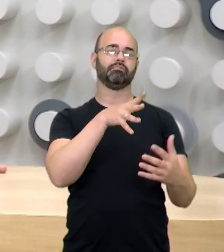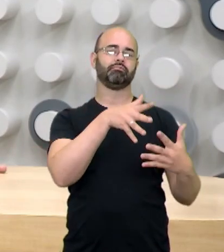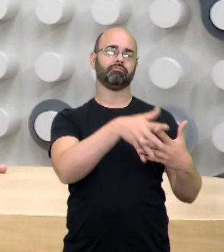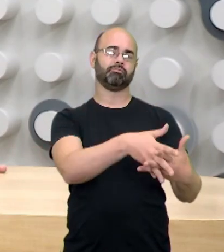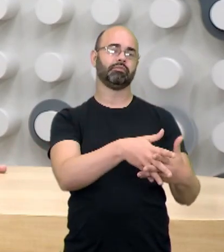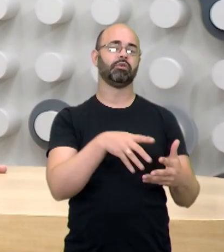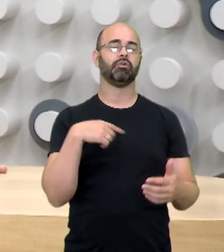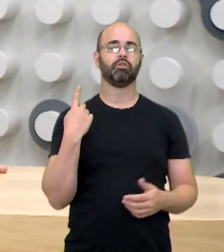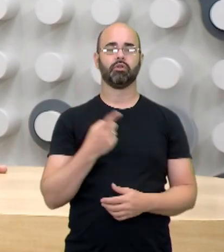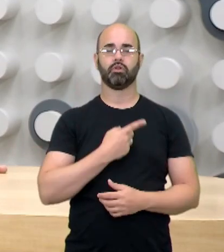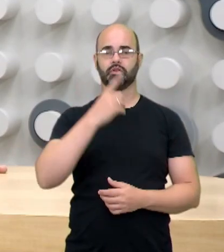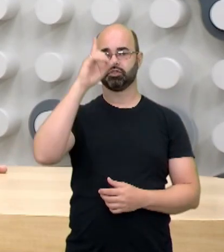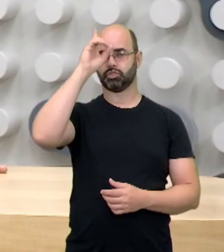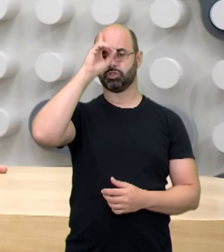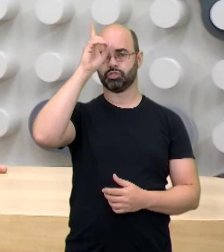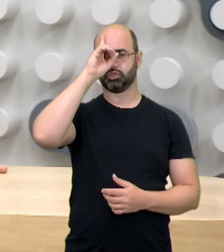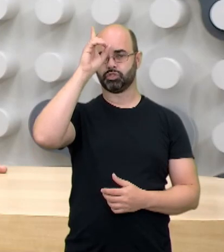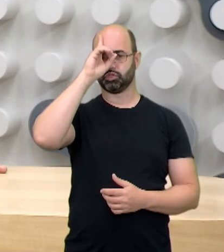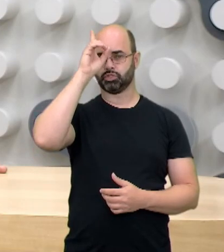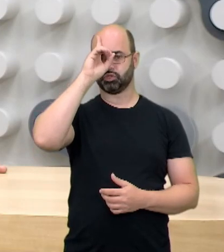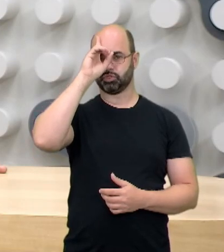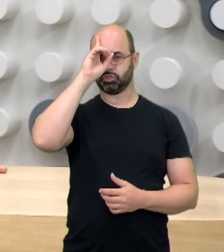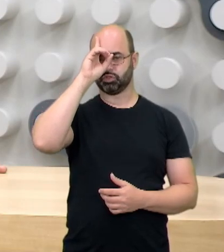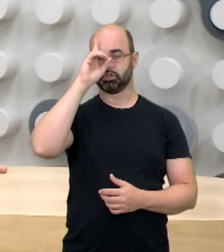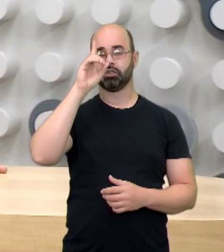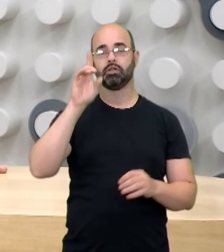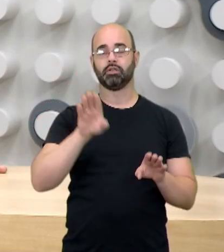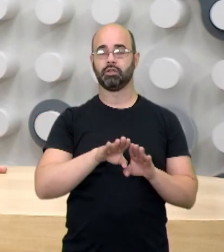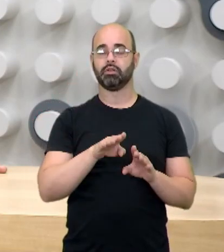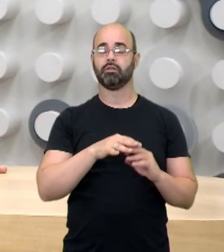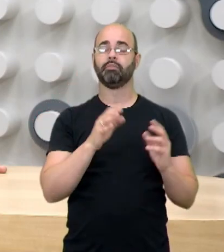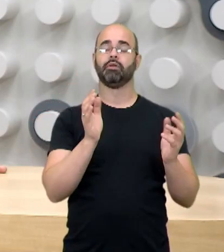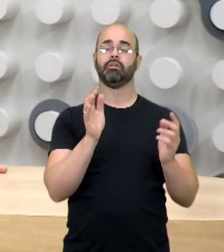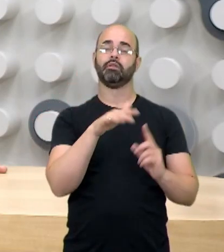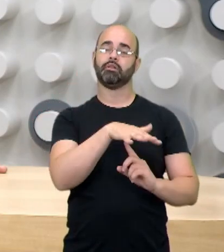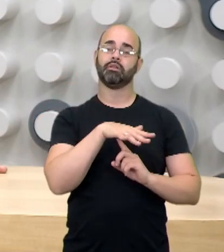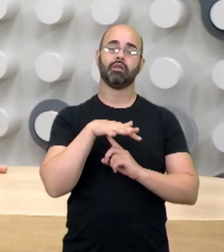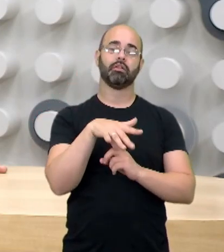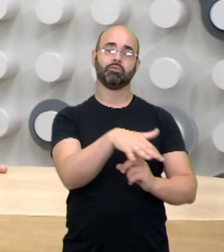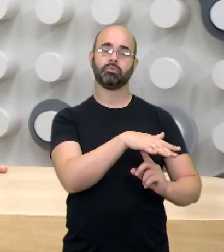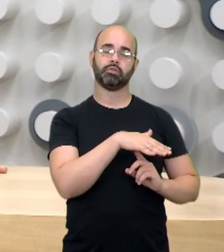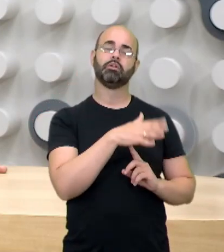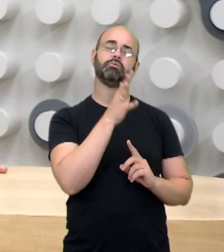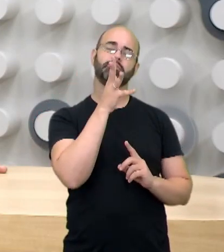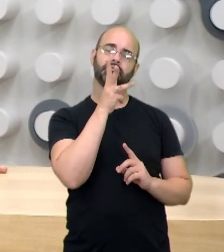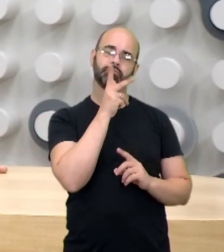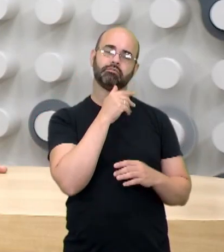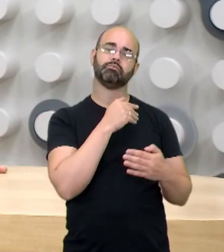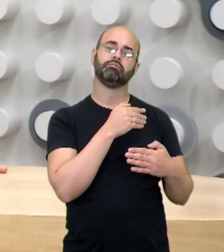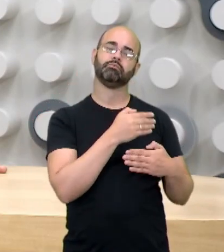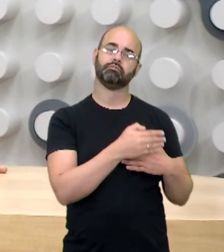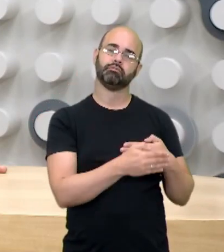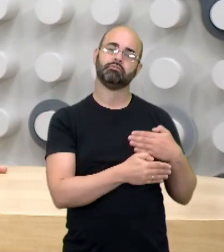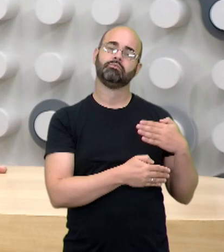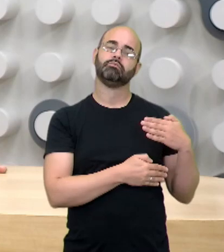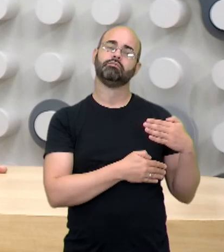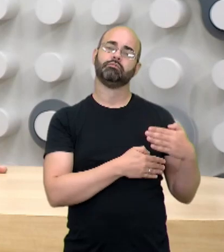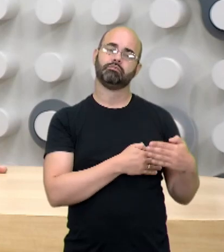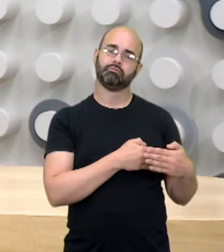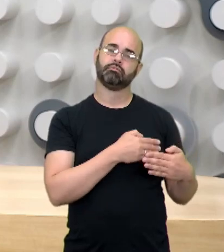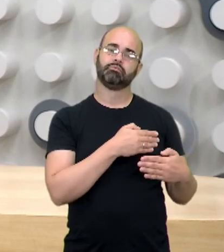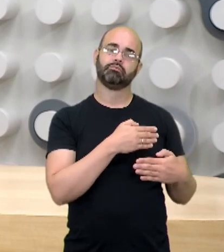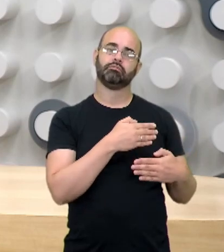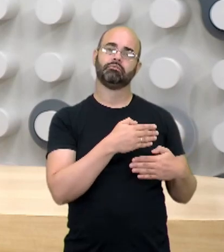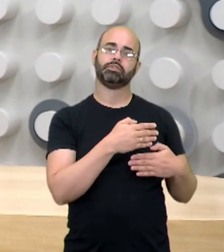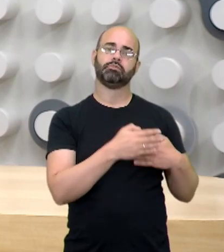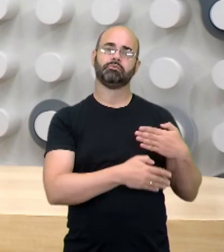nosso cotidiano, como também o cotidiano da natureza, que é um processo lento, é um processo gradual, que houve esse aceleramento.